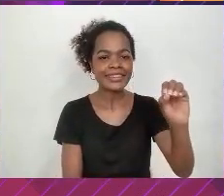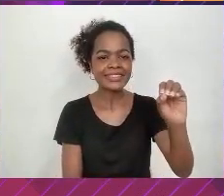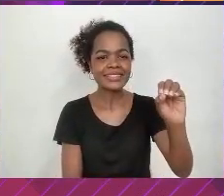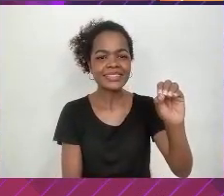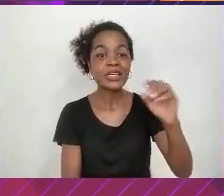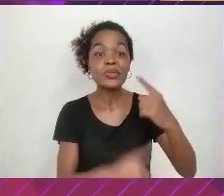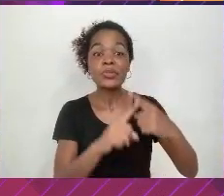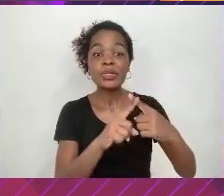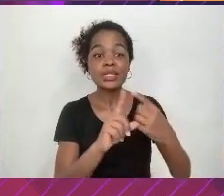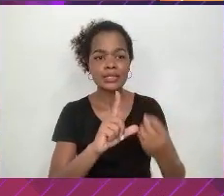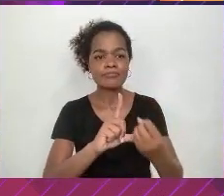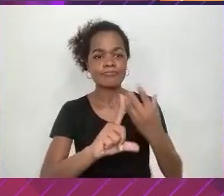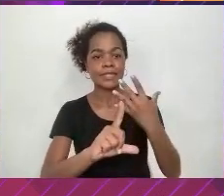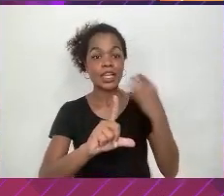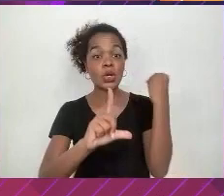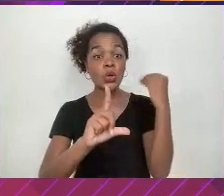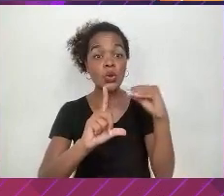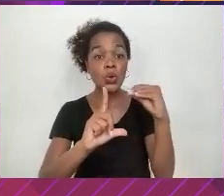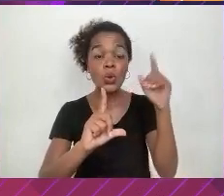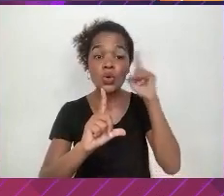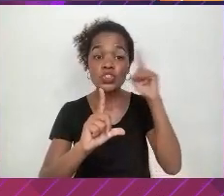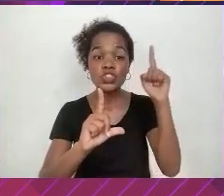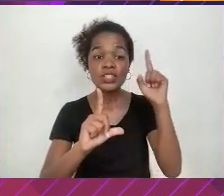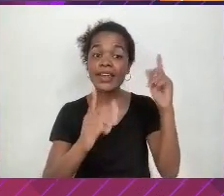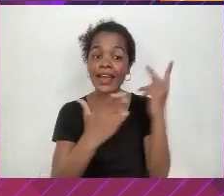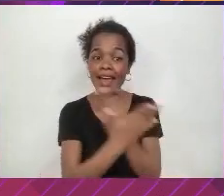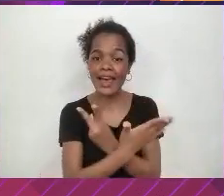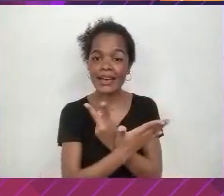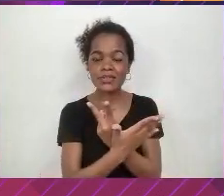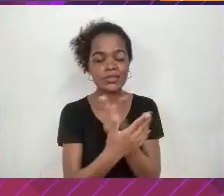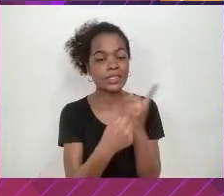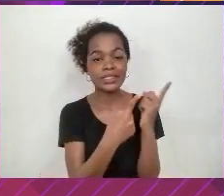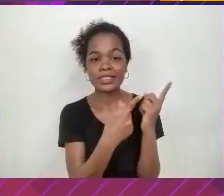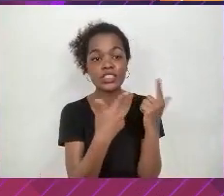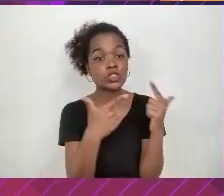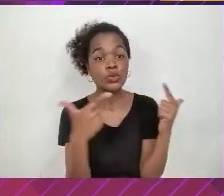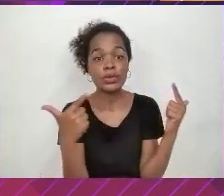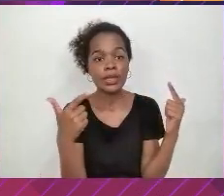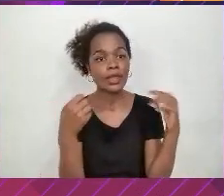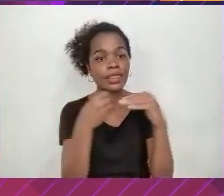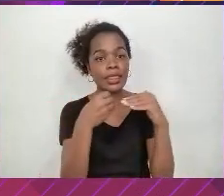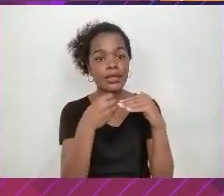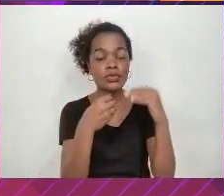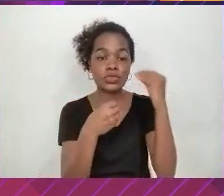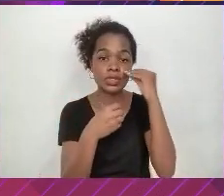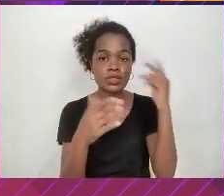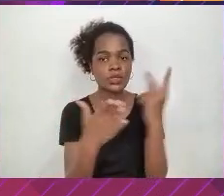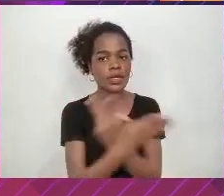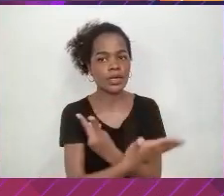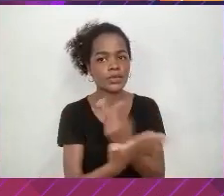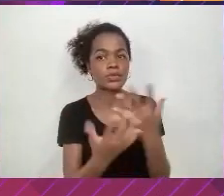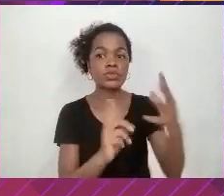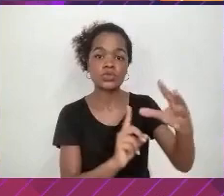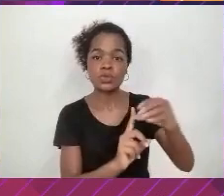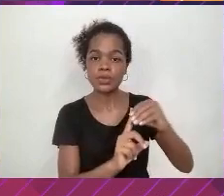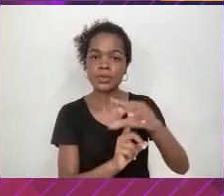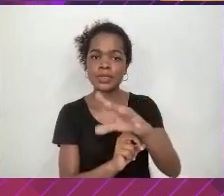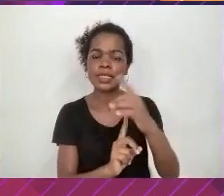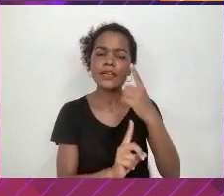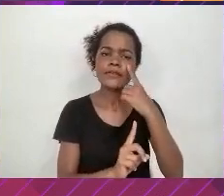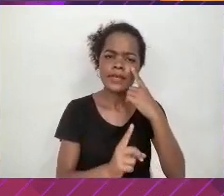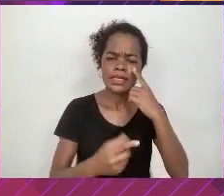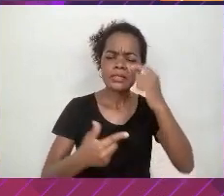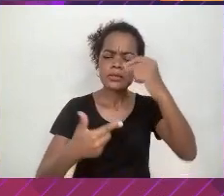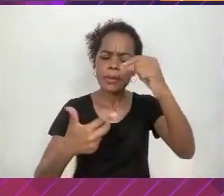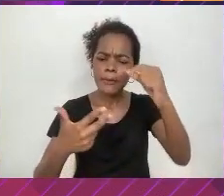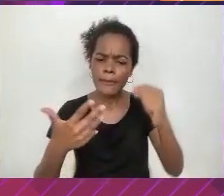errada. Então, a gente não tem teste de dados aqui. A gente simplesmente estava testando a nossa API, vendo se ela estava com todos os campos,